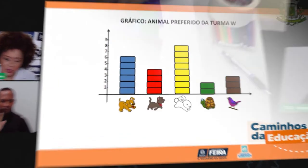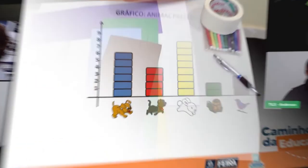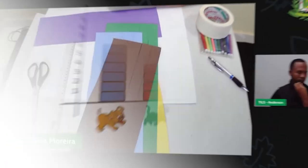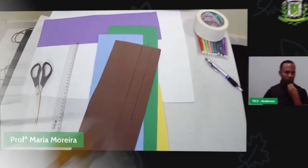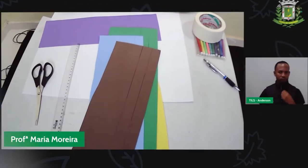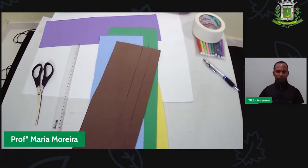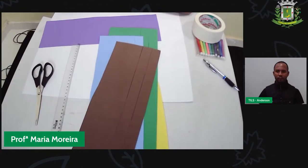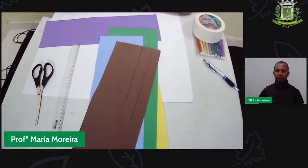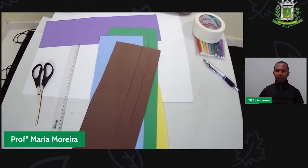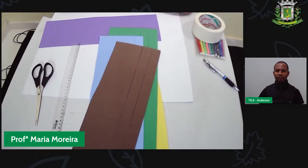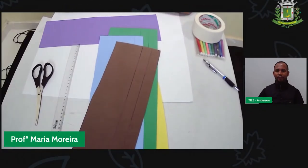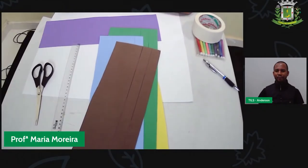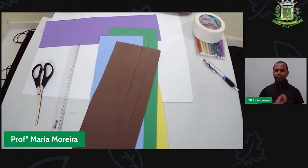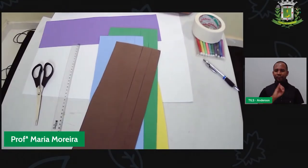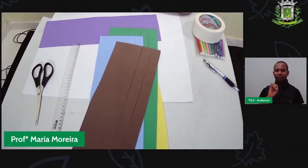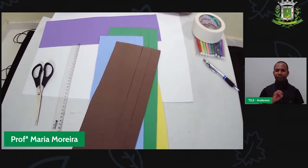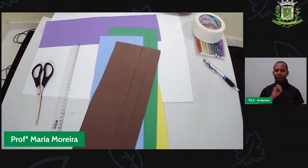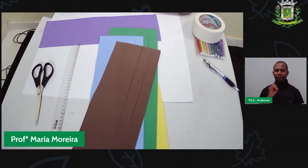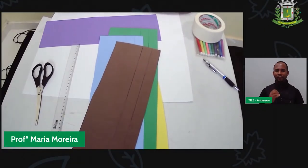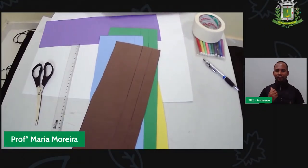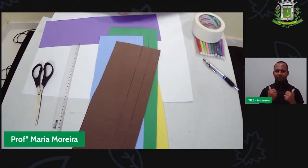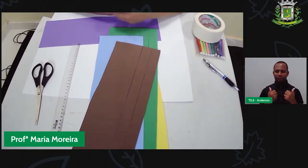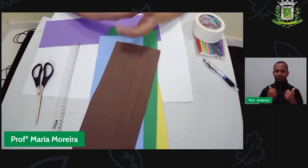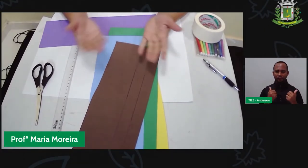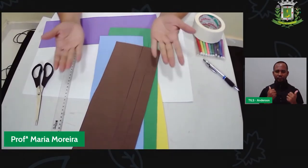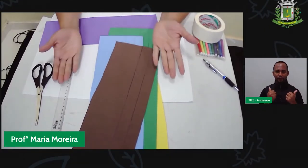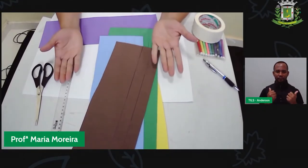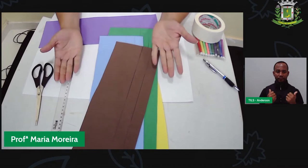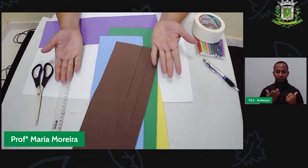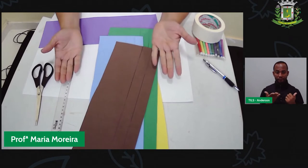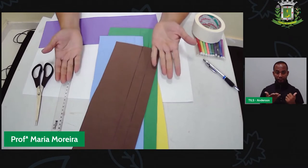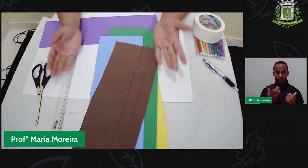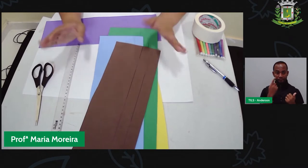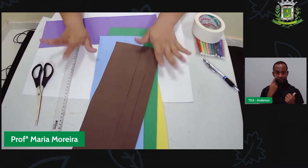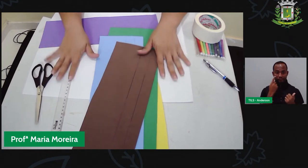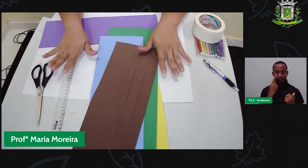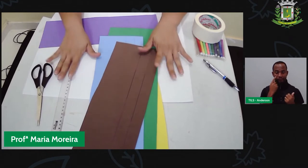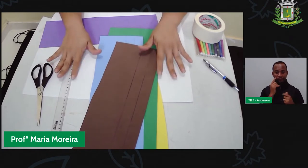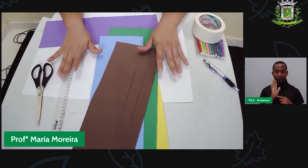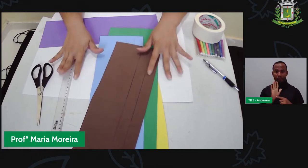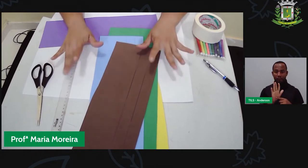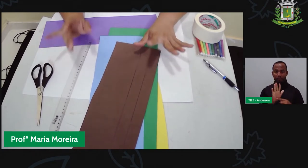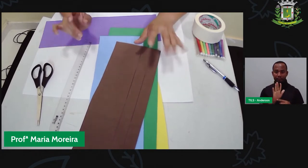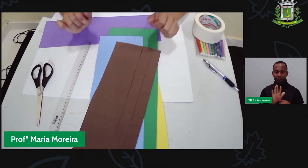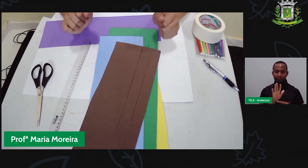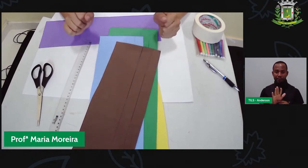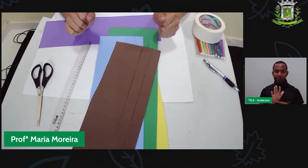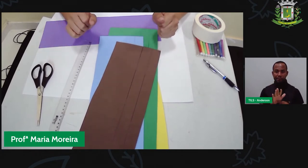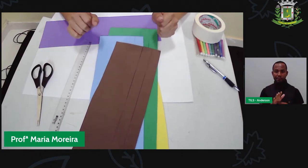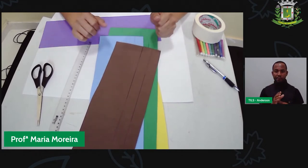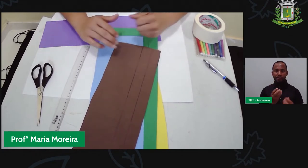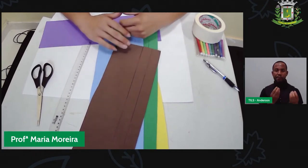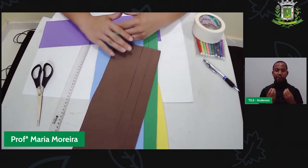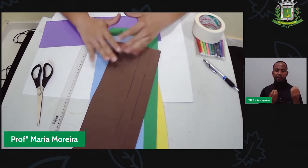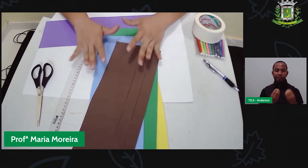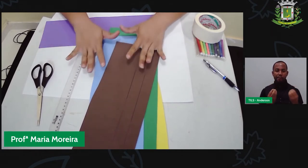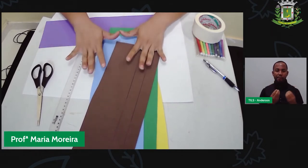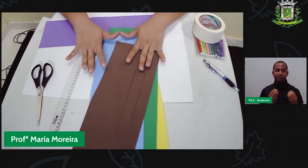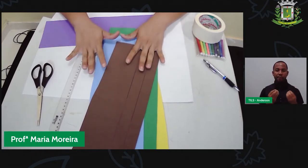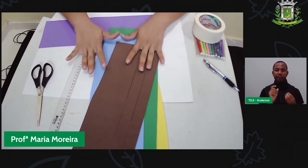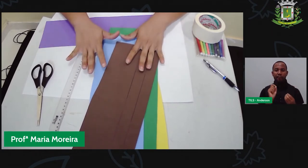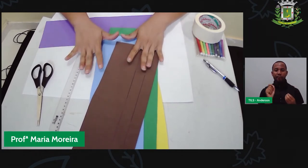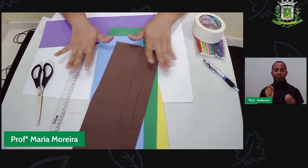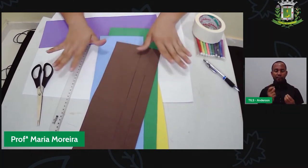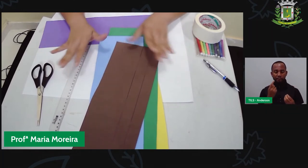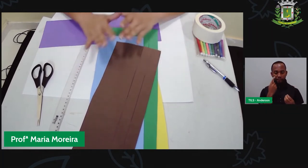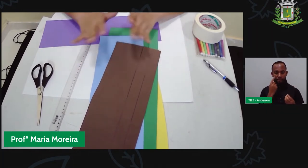volta. Olá, amores! Mais uma aula prática aqui, né? De Promaria com o Anderson. E a gente vai,